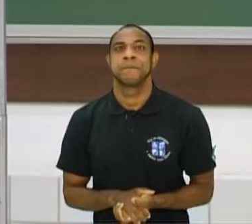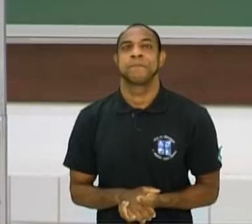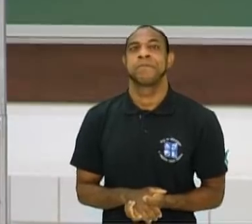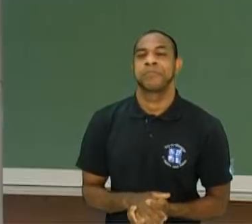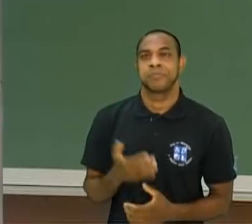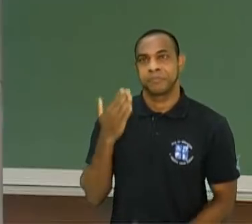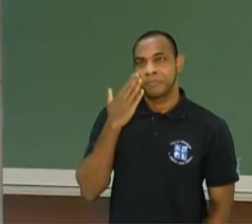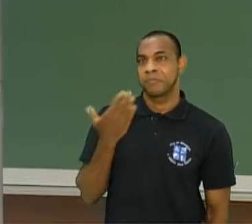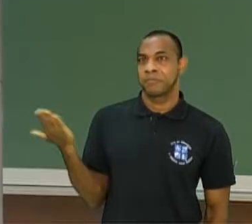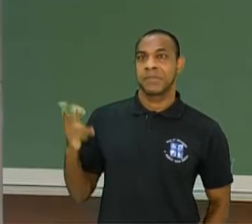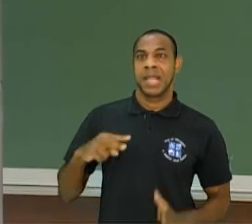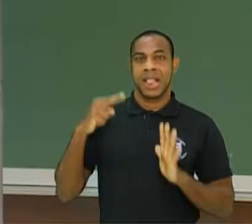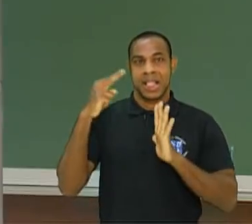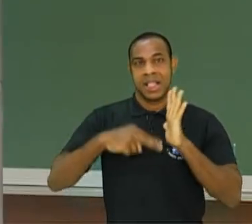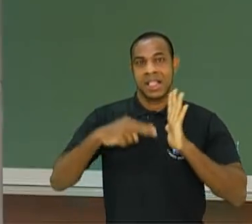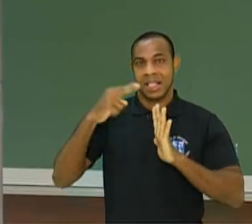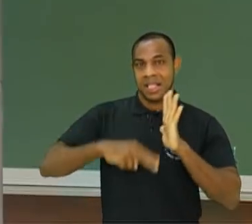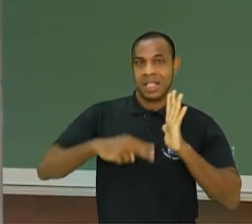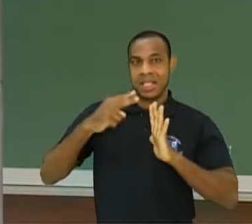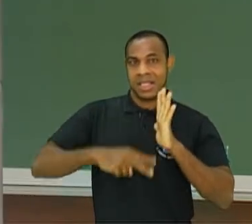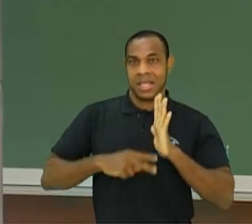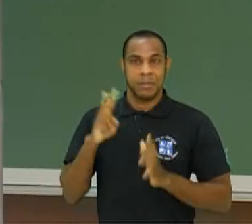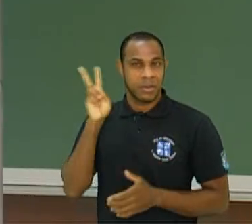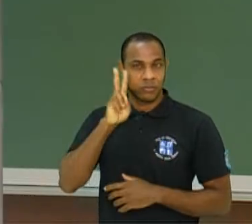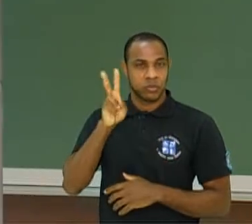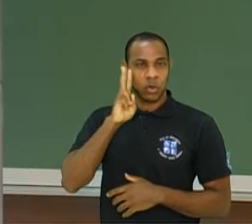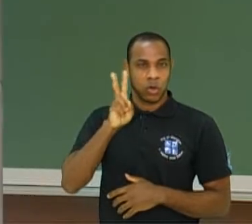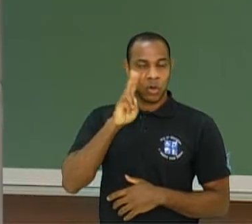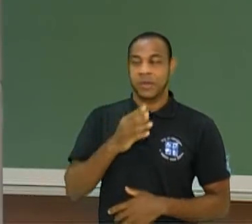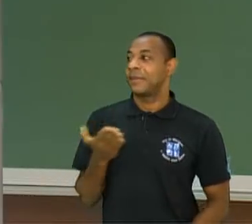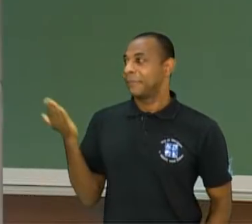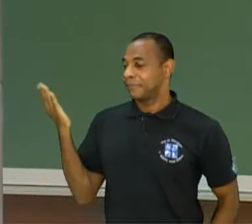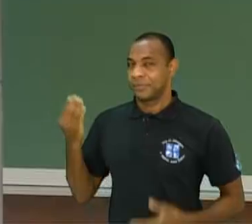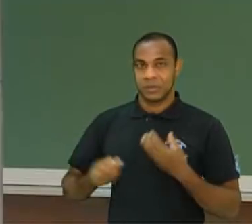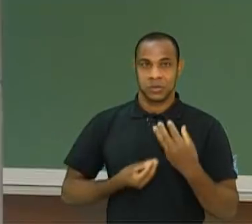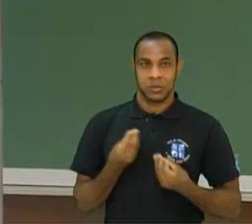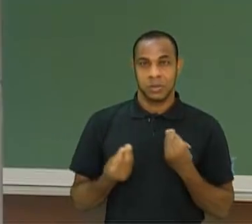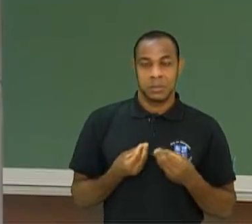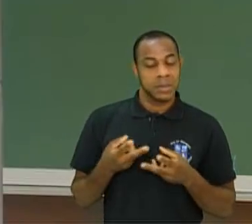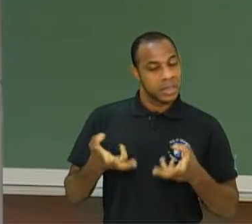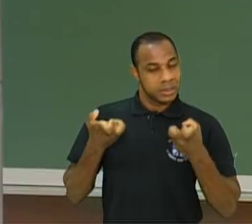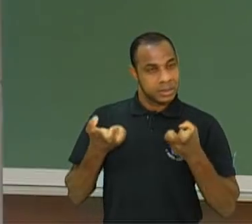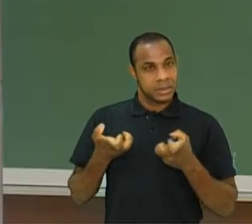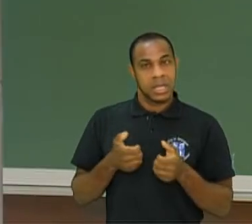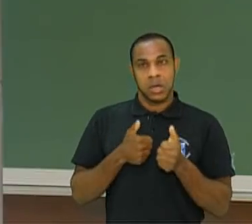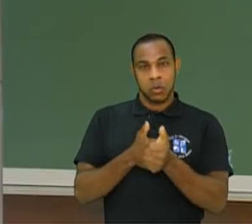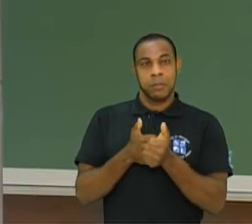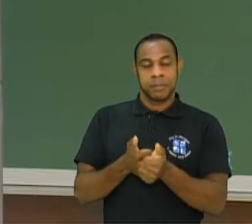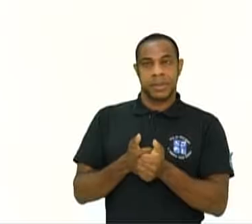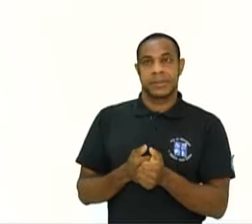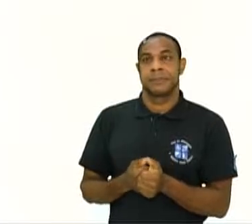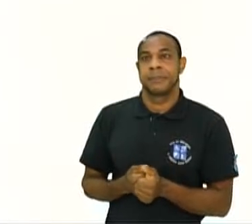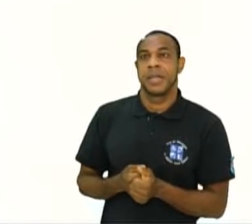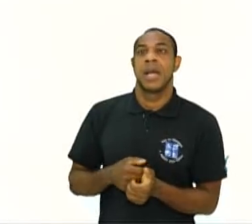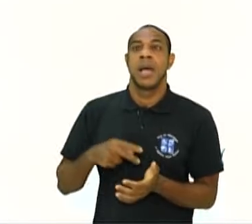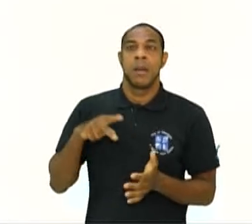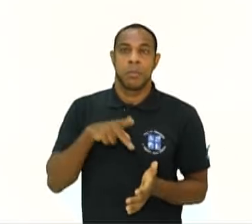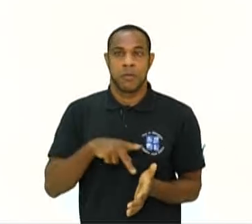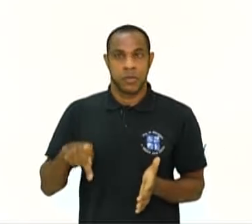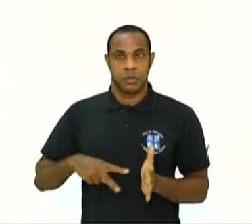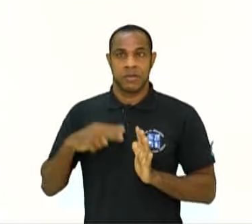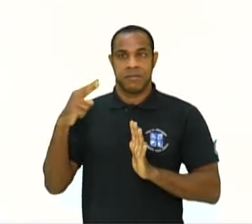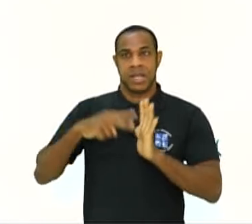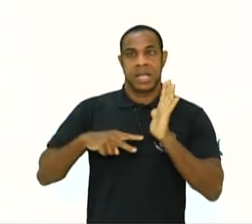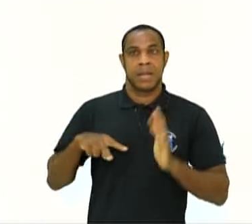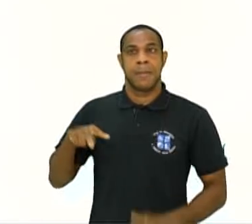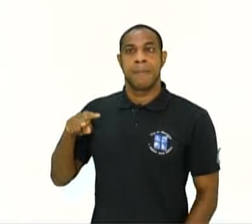Nós vamos ler agora um conto de ficção. Let's read. Prestem atenção aí, acompanhem comigo a leitura. We bought